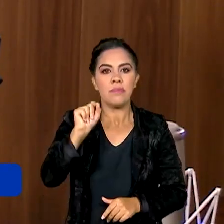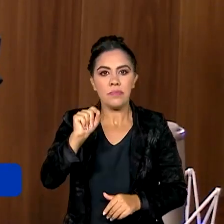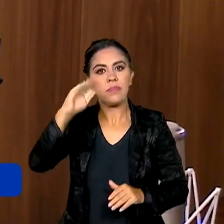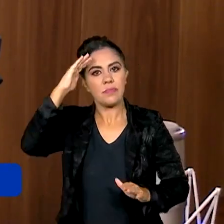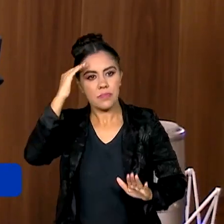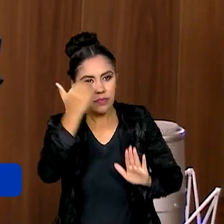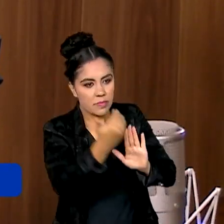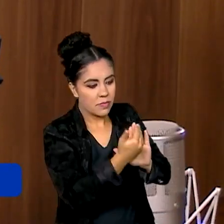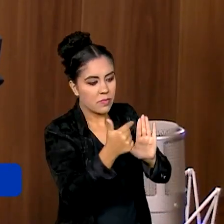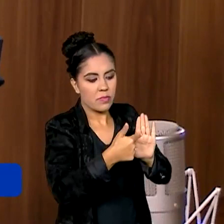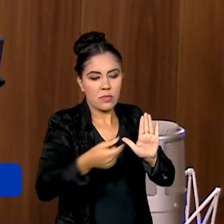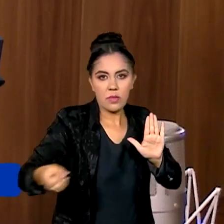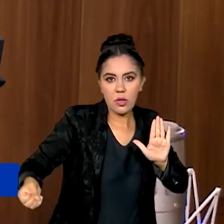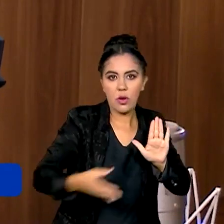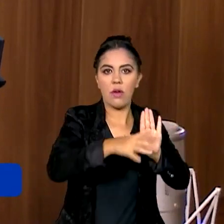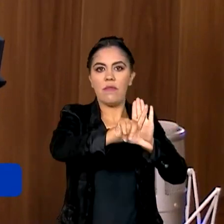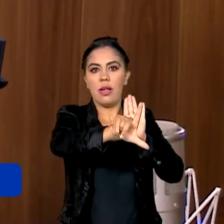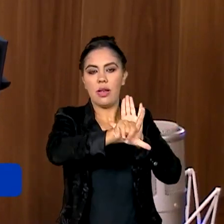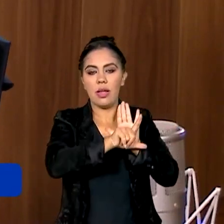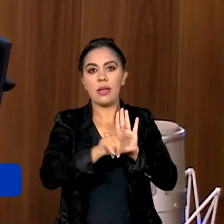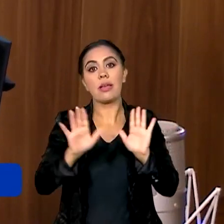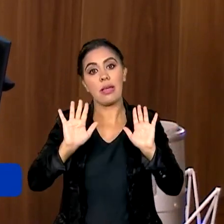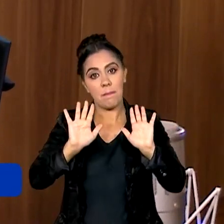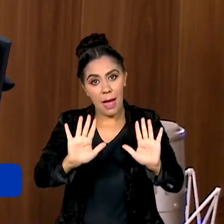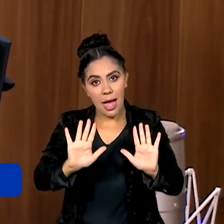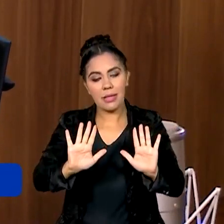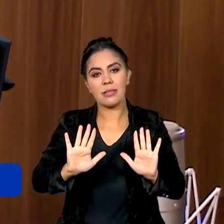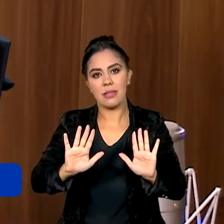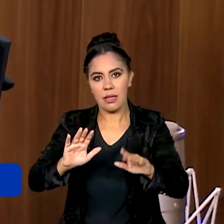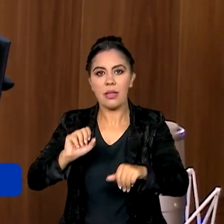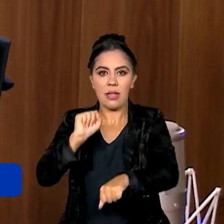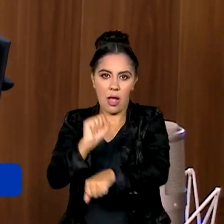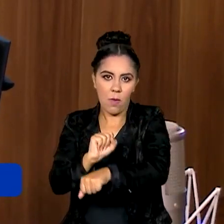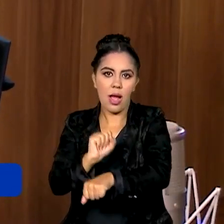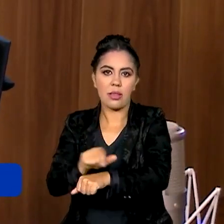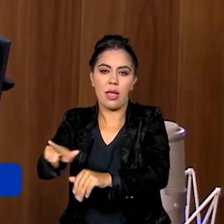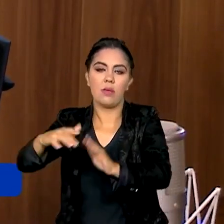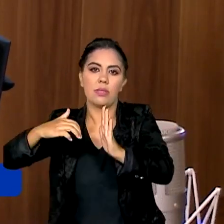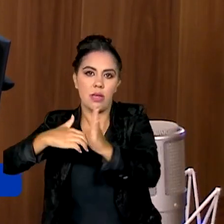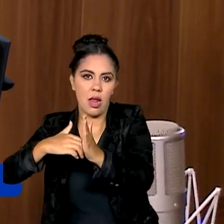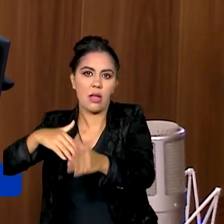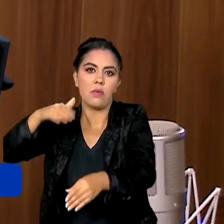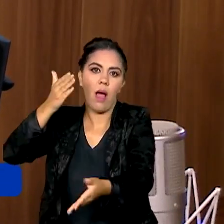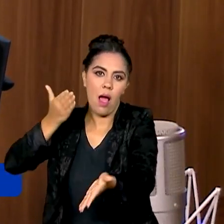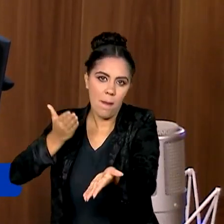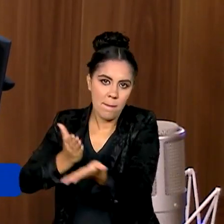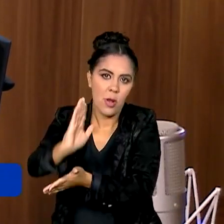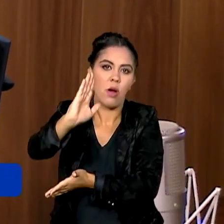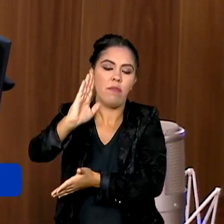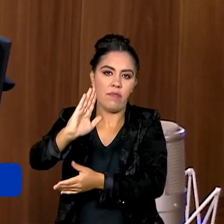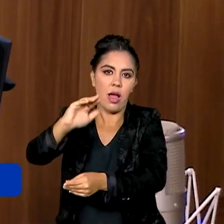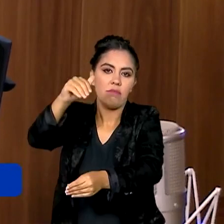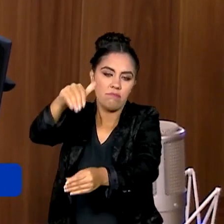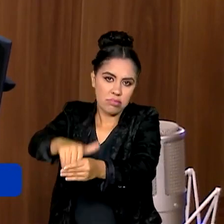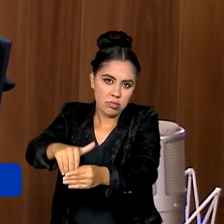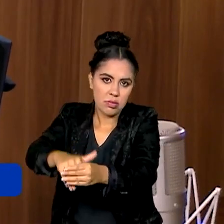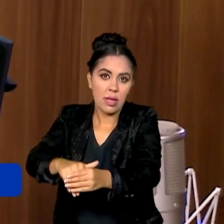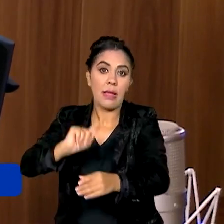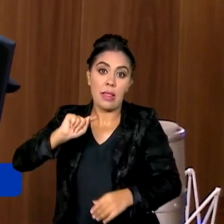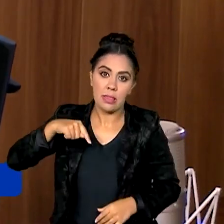novo marco que será votado em fase final agora no Senado e depois sancionado